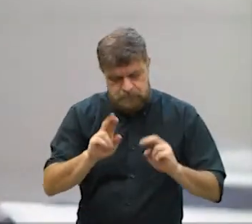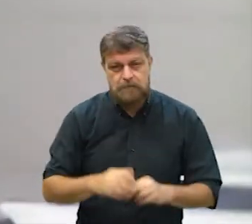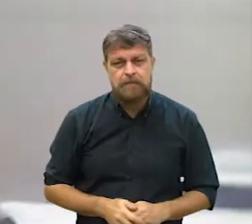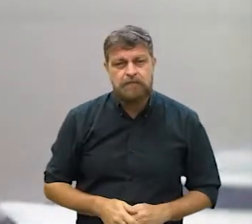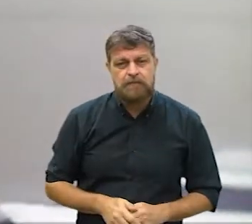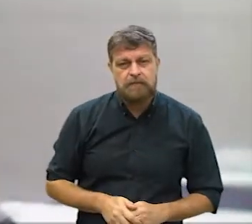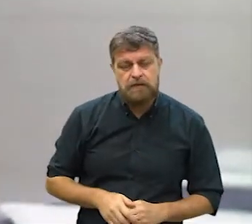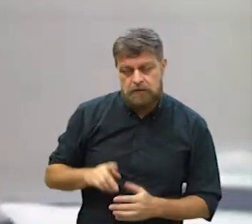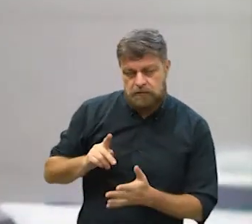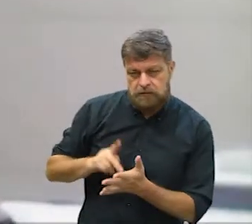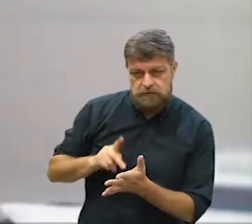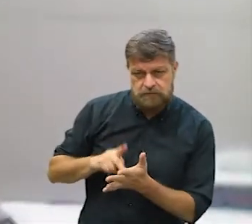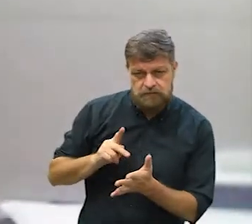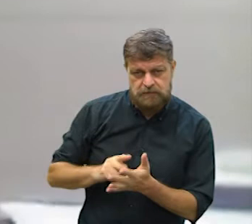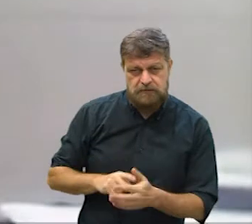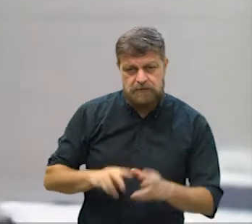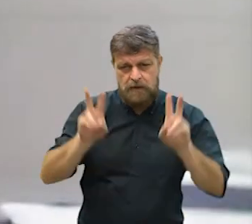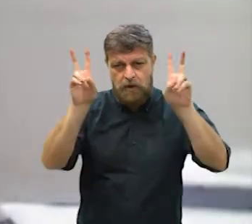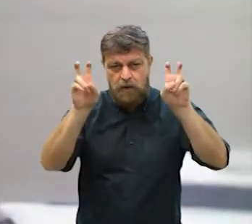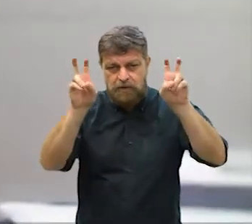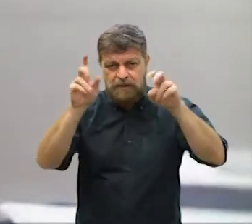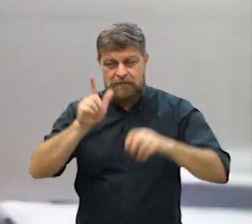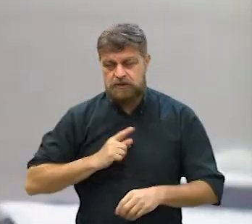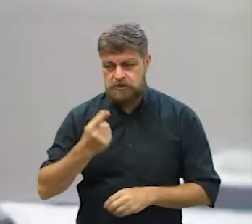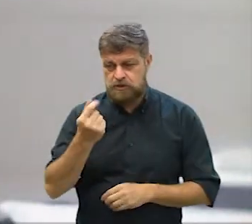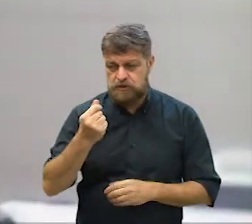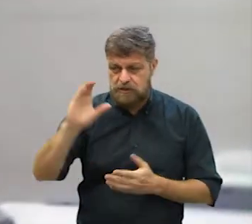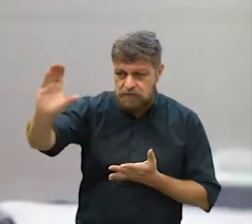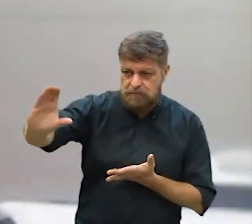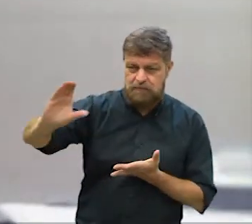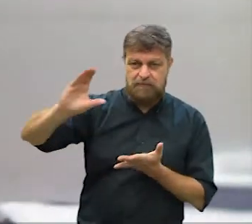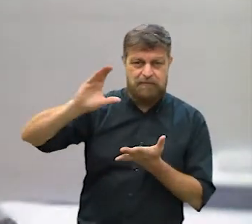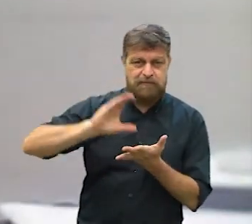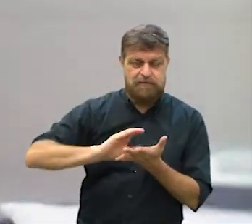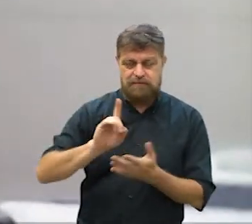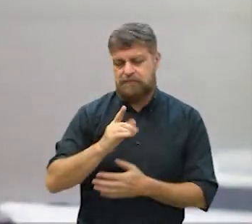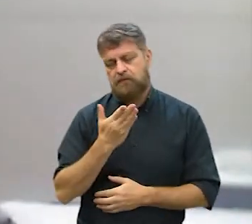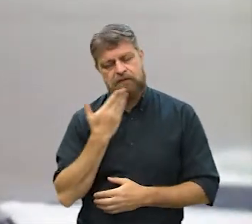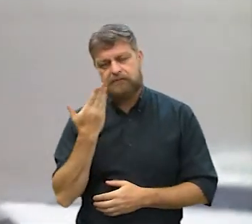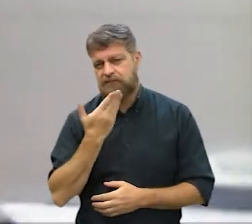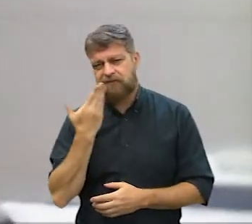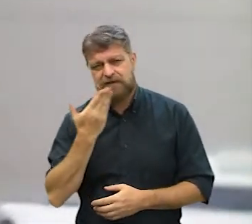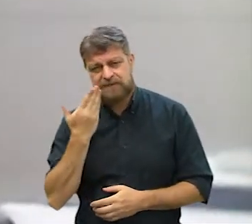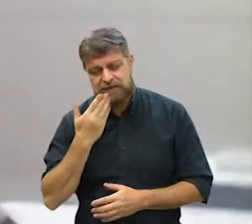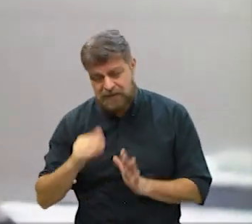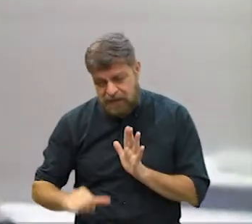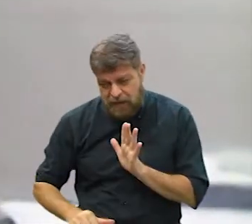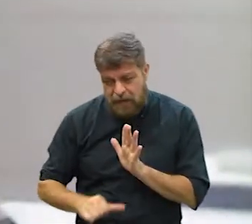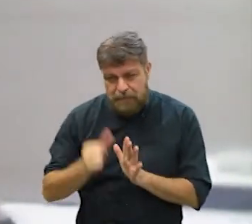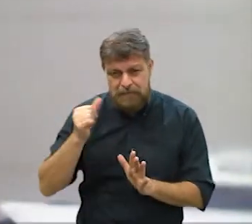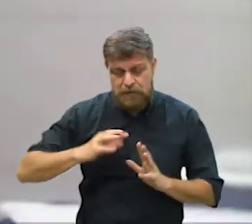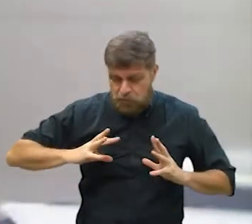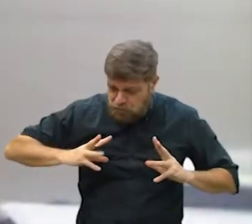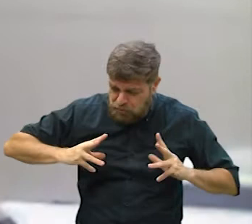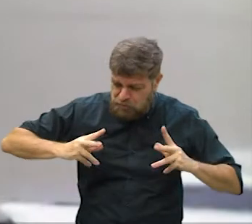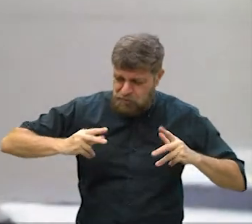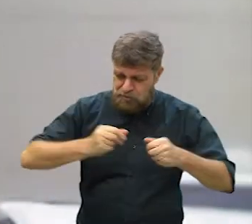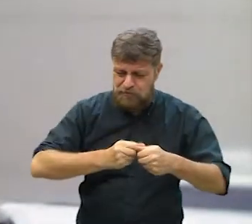realmente essa questão de obter recurso não é fácil, não. Primeiro, toda essa